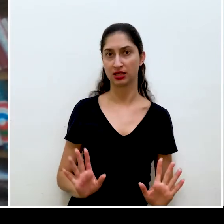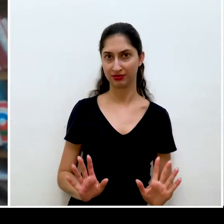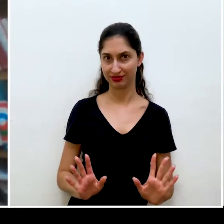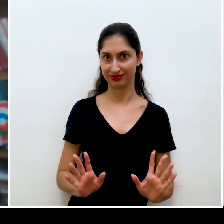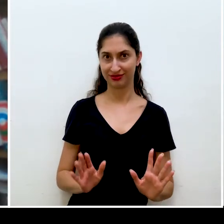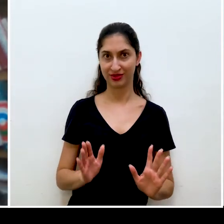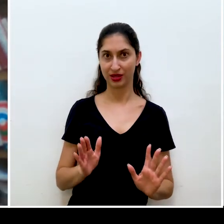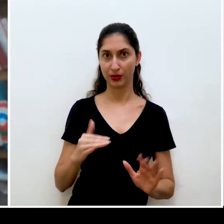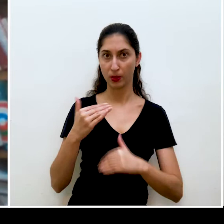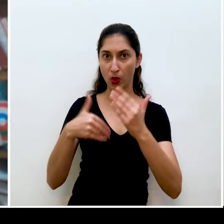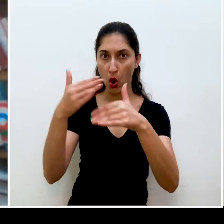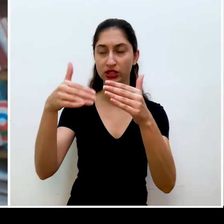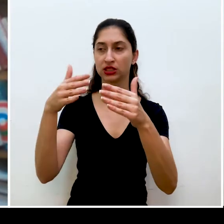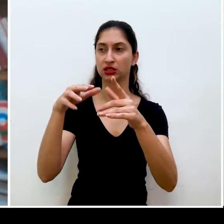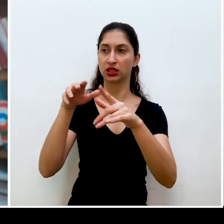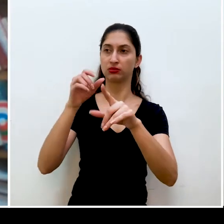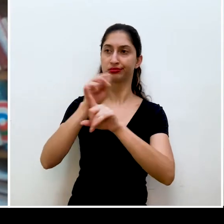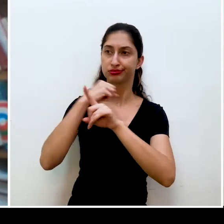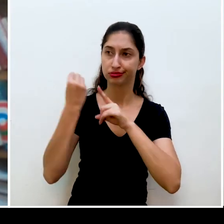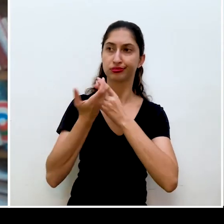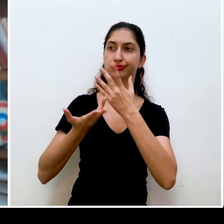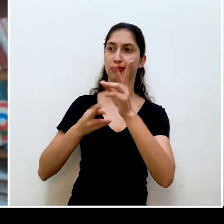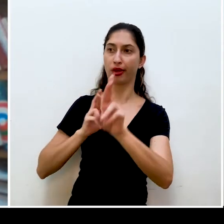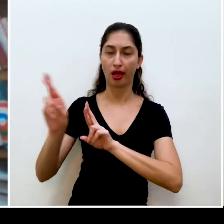nos processos de socialização.